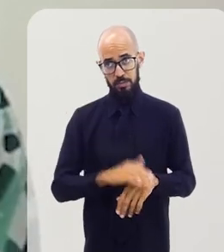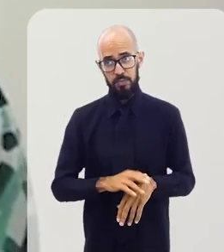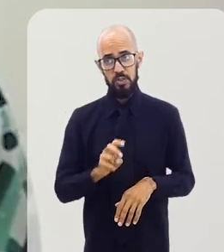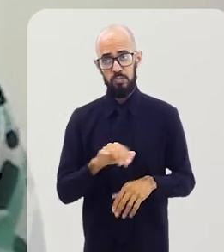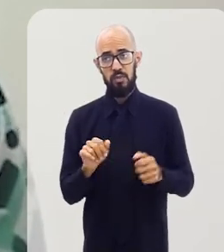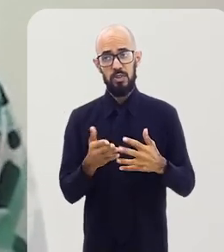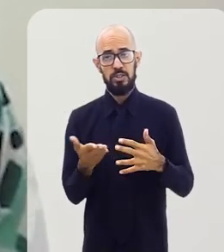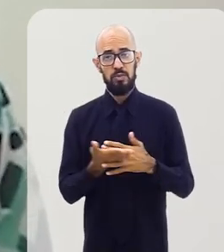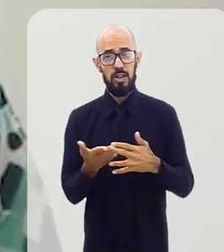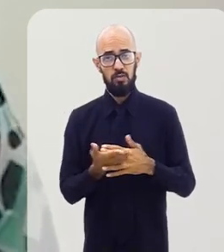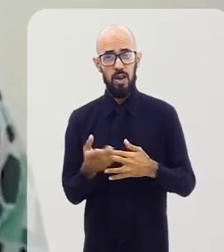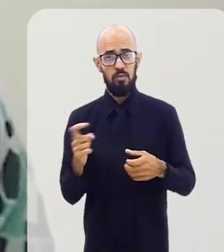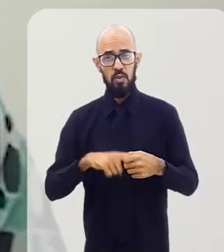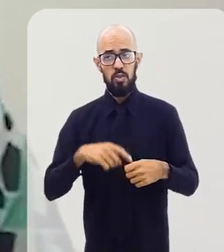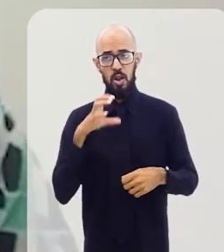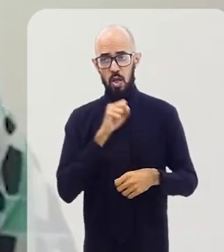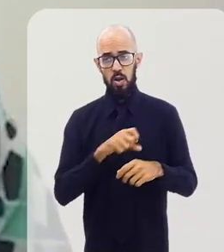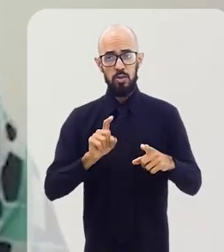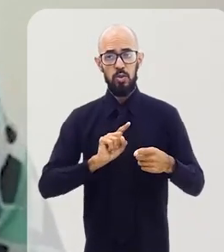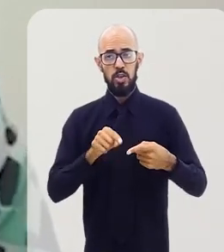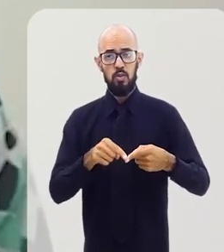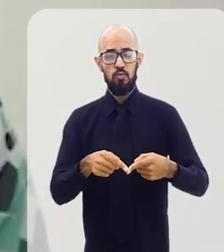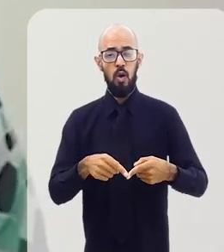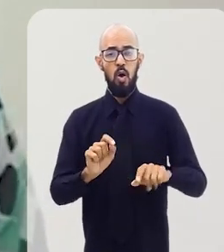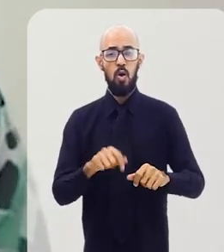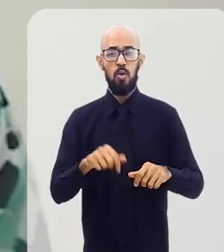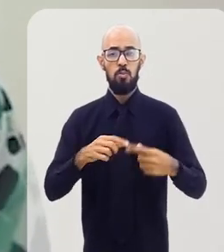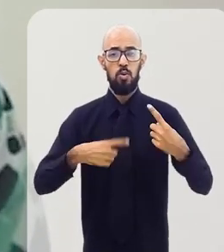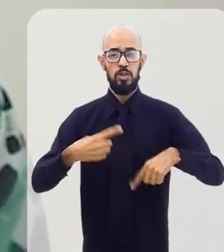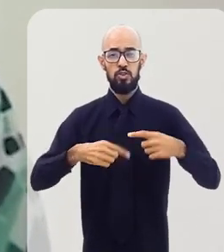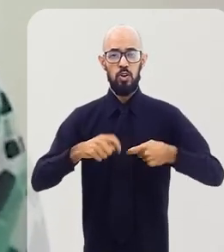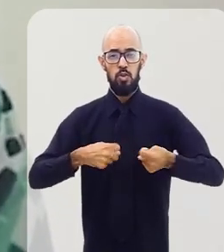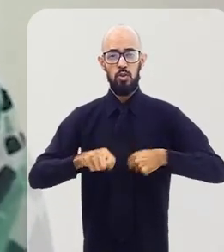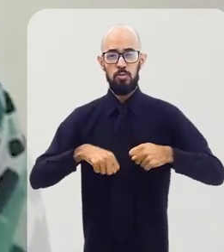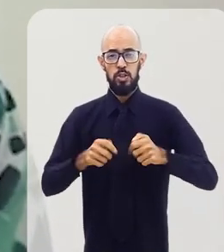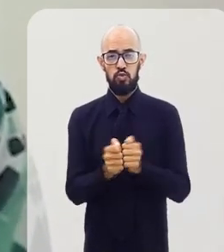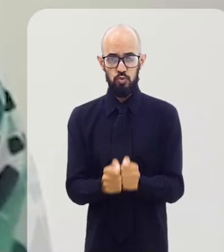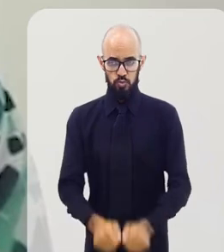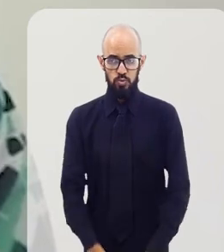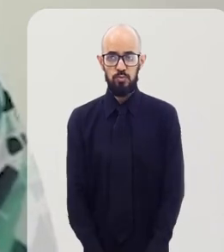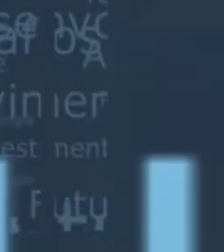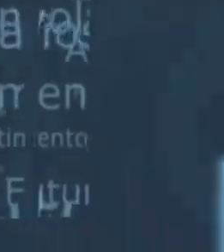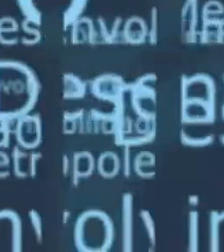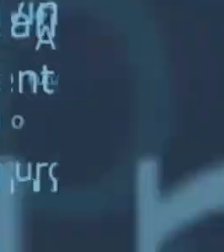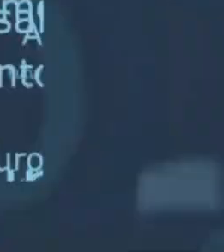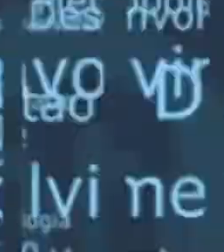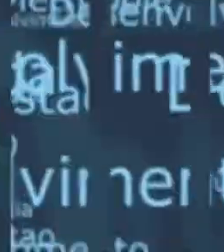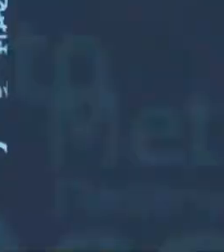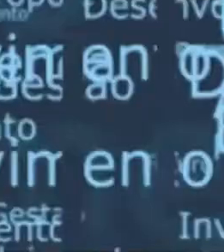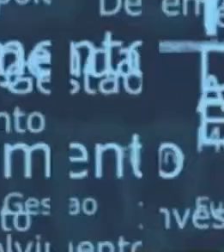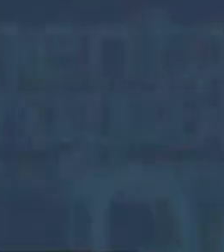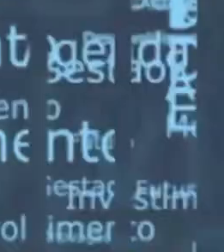tema. A gente vai fazer um rápido intervalo e voltamos já. Rio em Foco aqui, política e economia caminham juntas.